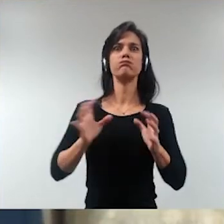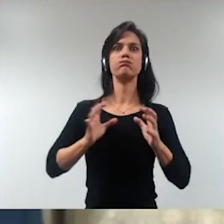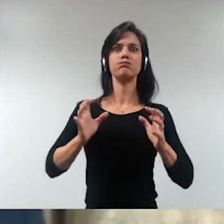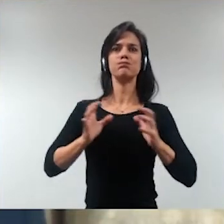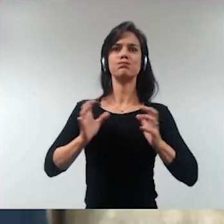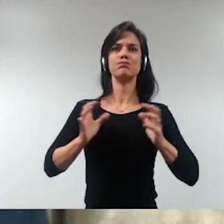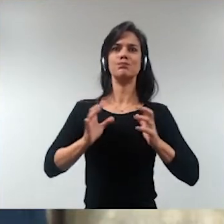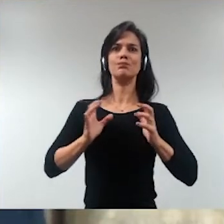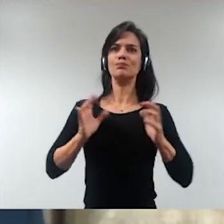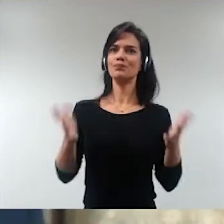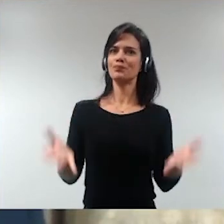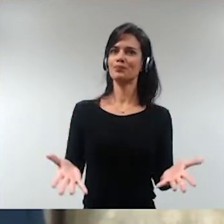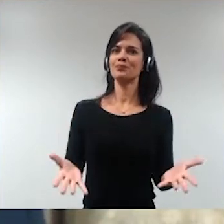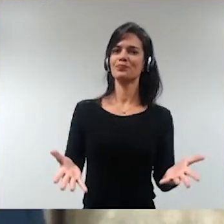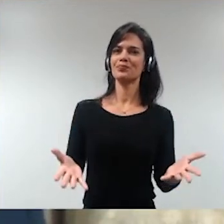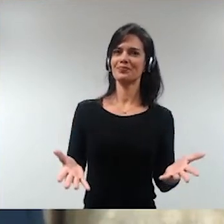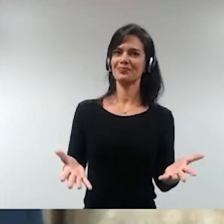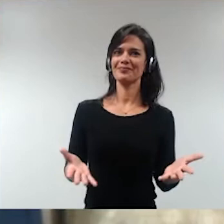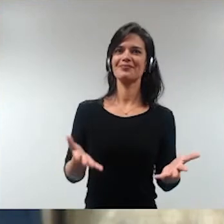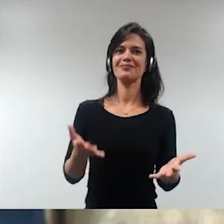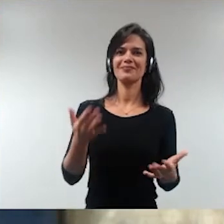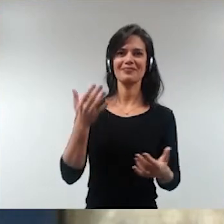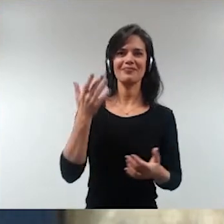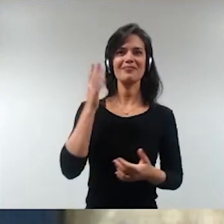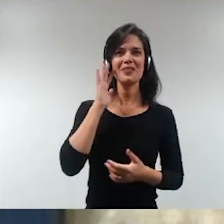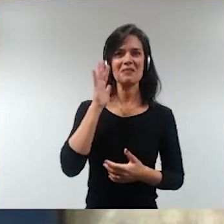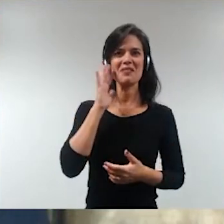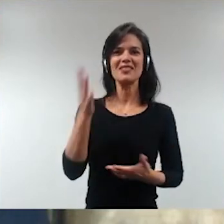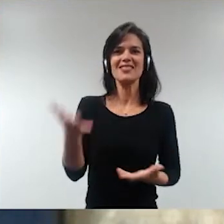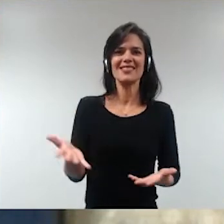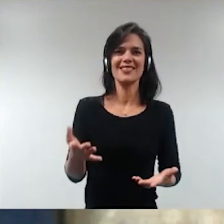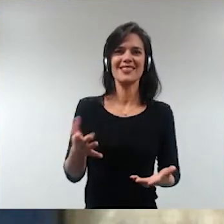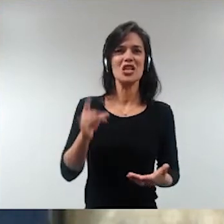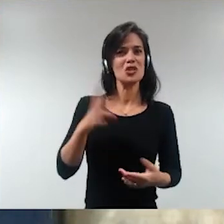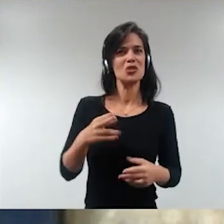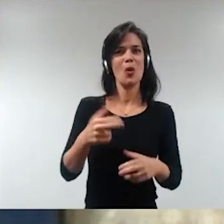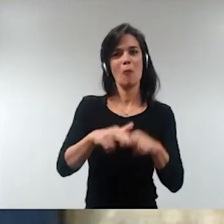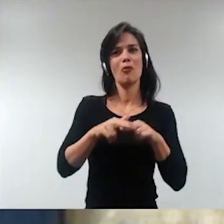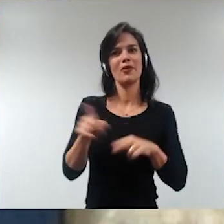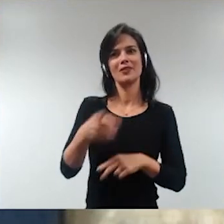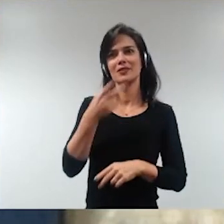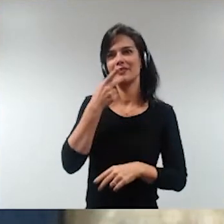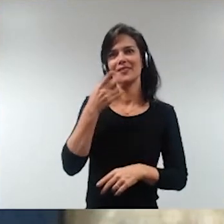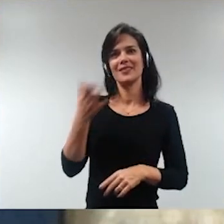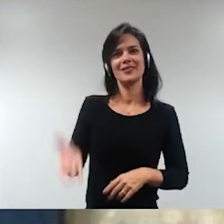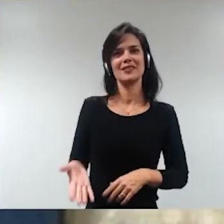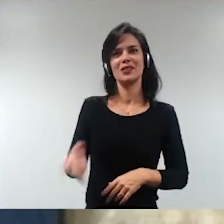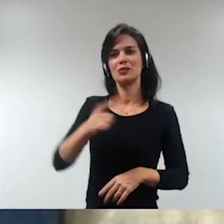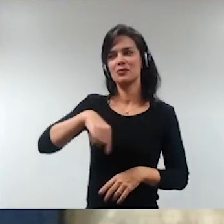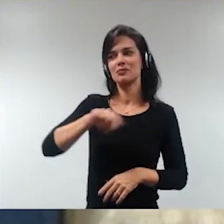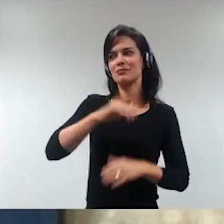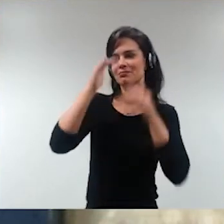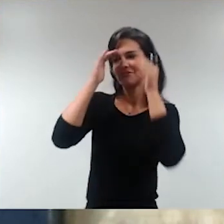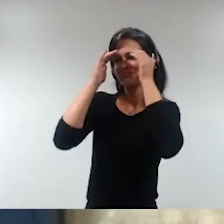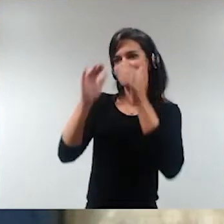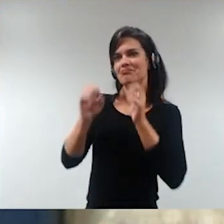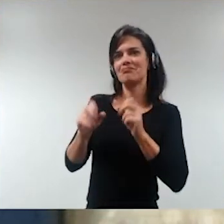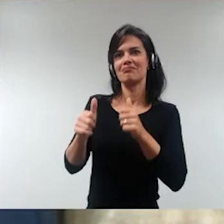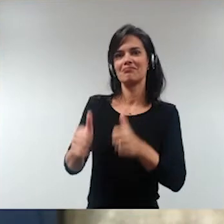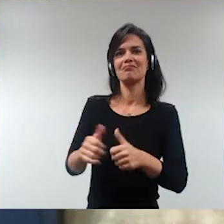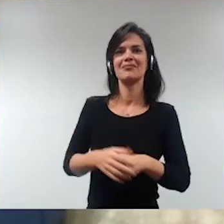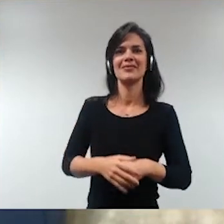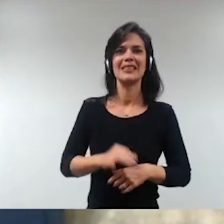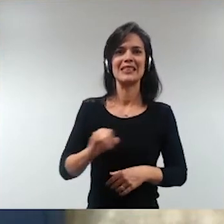eu, agora eu não estava aqui não. Eu acho que eu já tinha sofrido aqui um impeachment, tinha me enterrado, esse cara tá doido e não tem condições nunca de ser presidente da